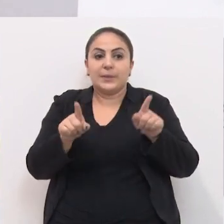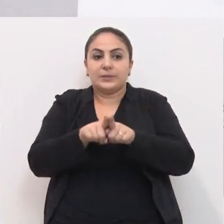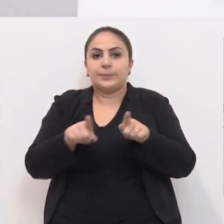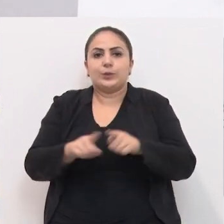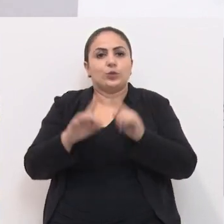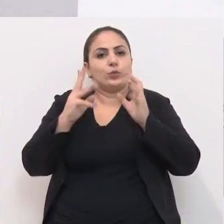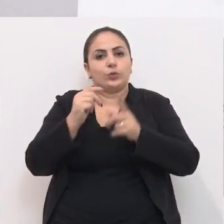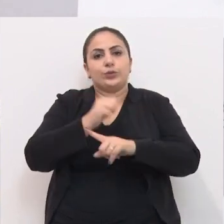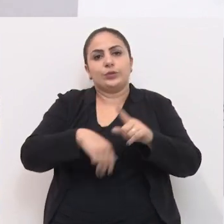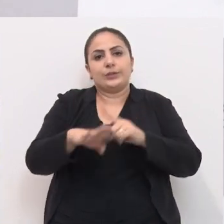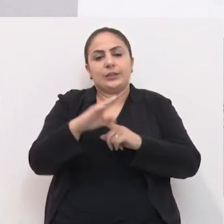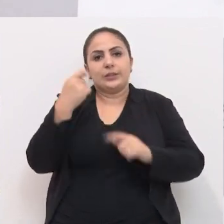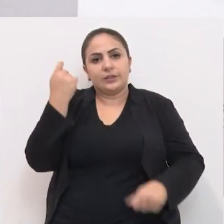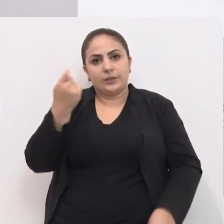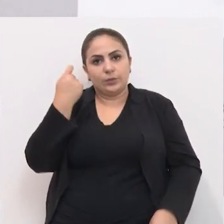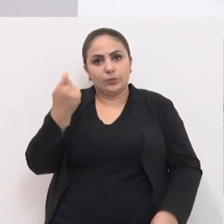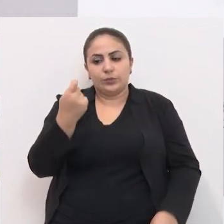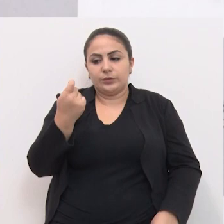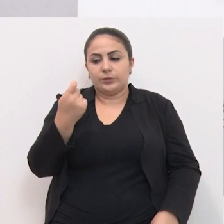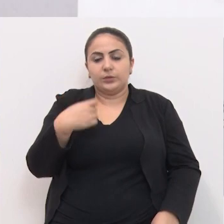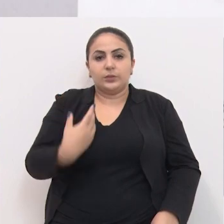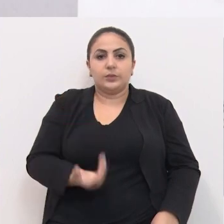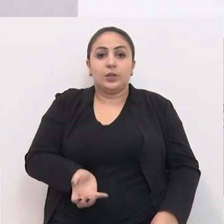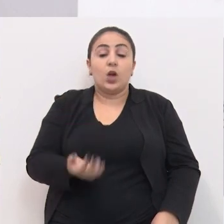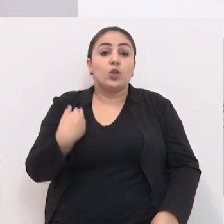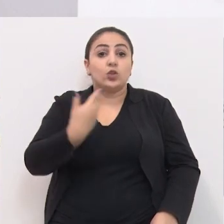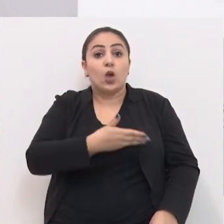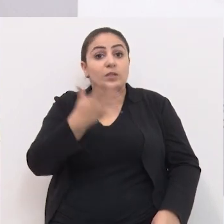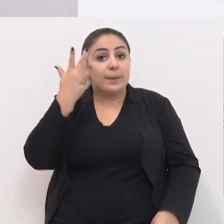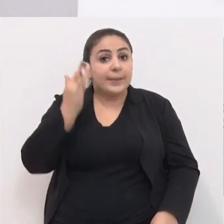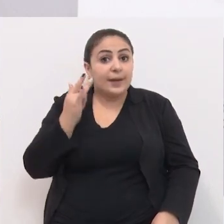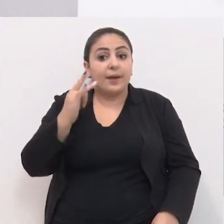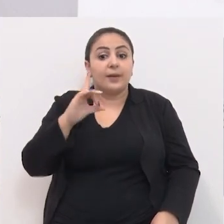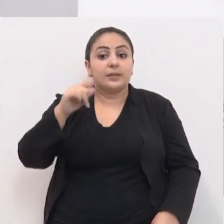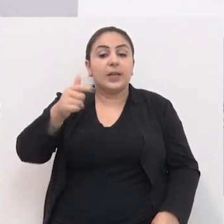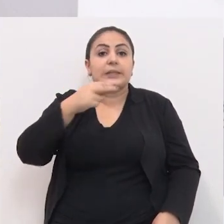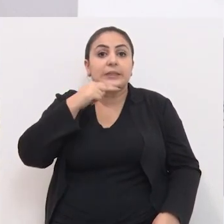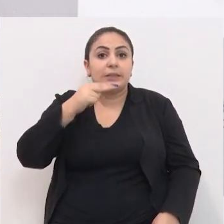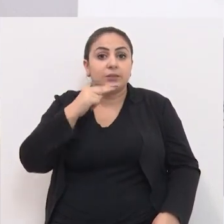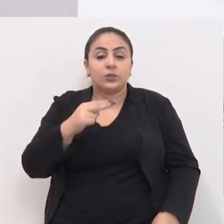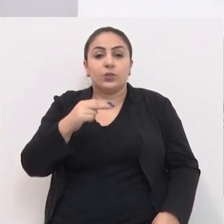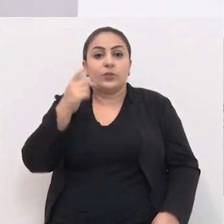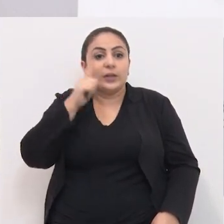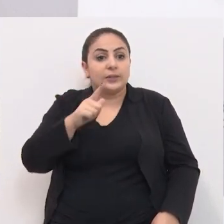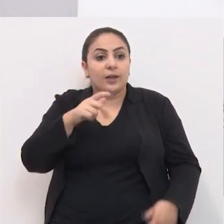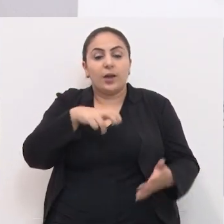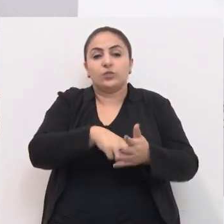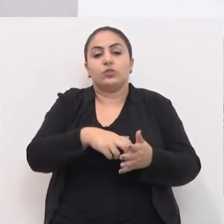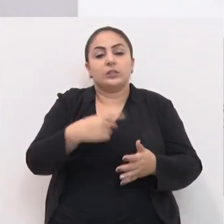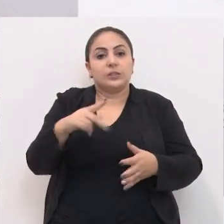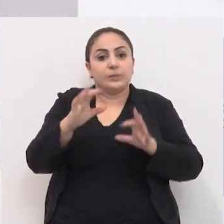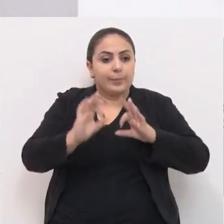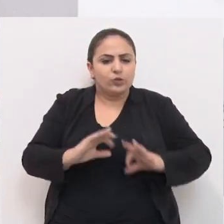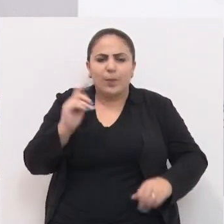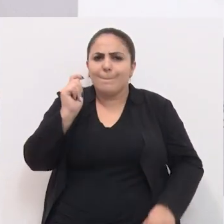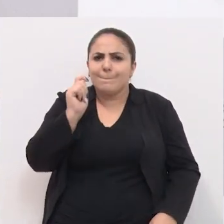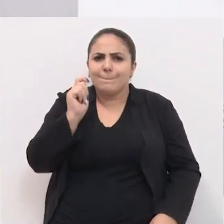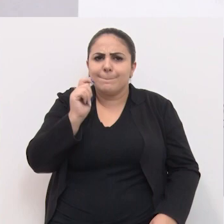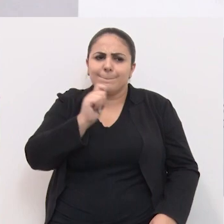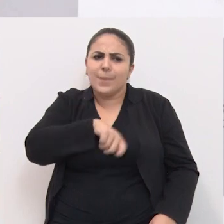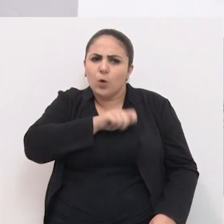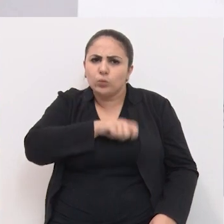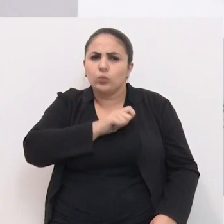através do Banrisul. Então o que nós queremos? A gente fez a pressão, a nossa pressão foi ordeira e pacífica até o dia de hoje. A partir de amanhã nós